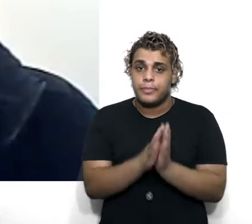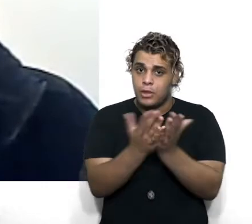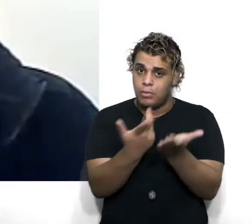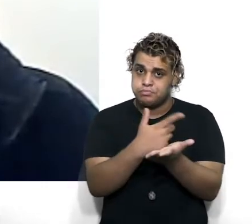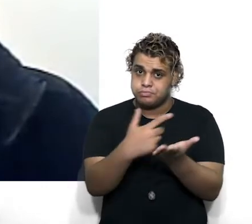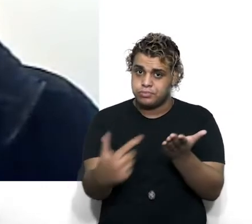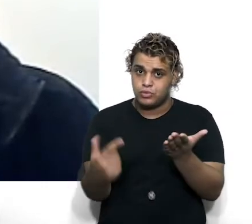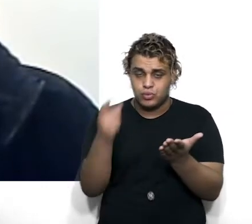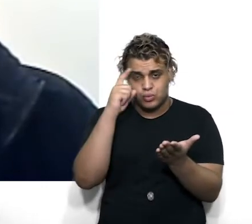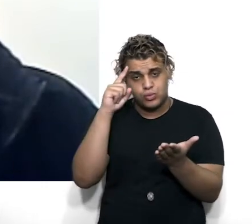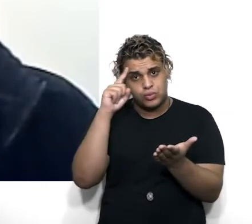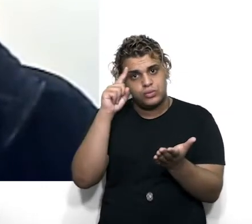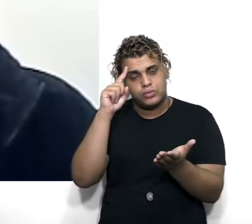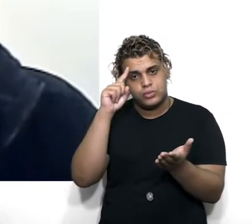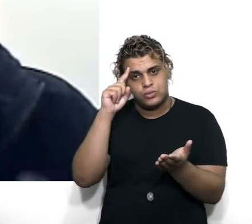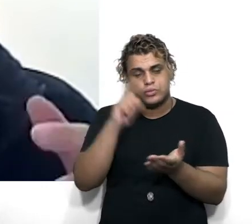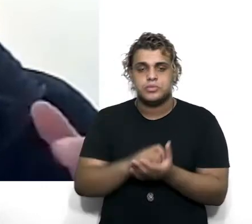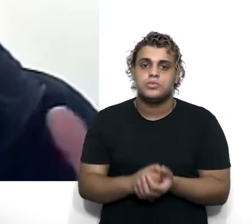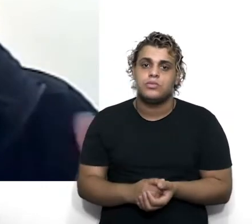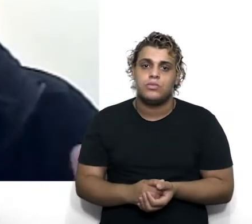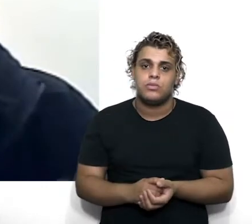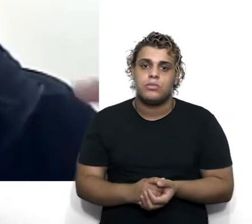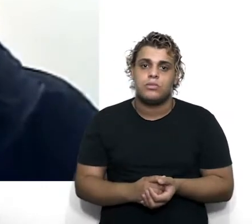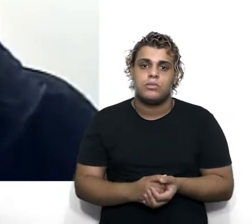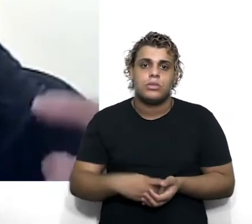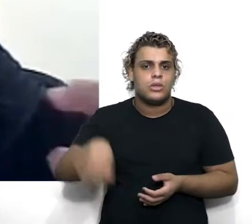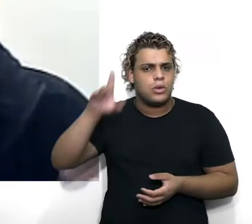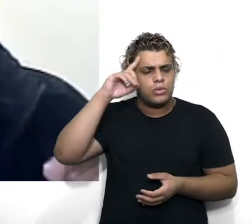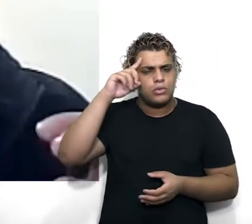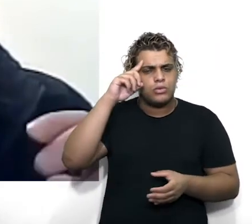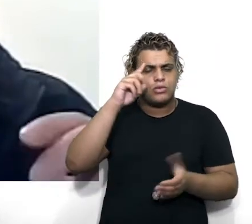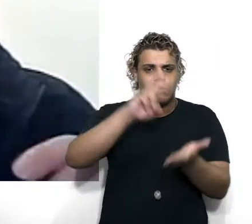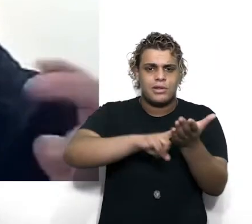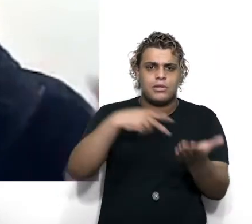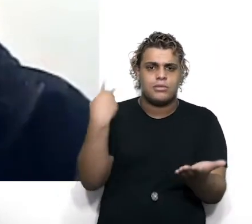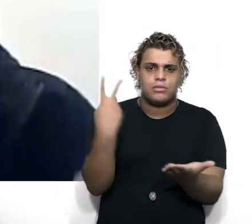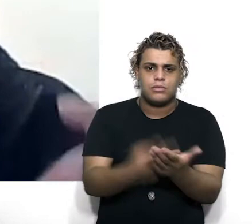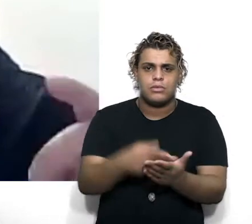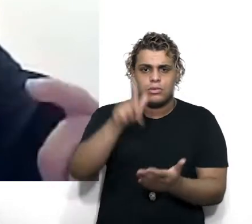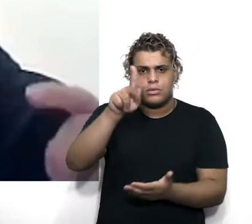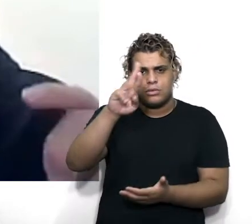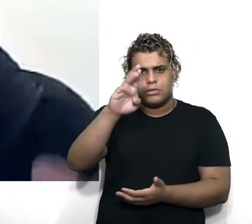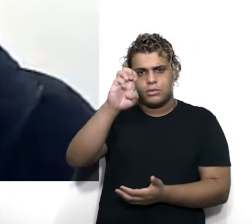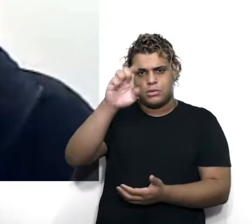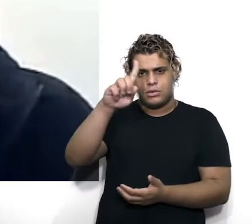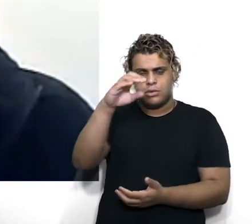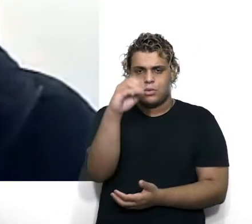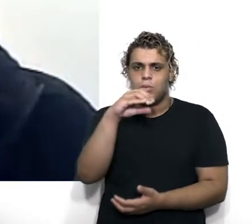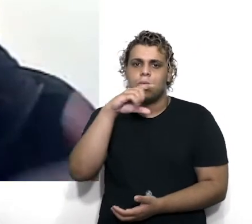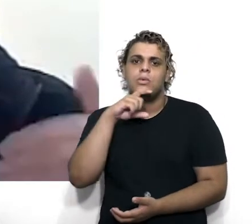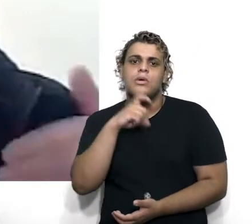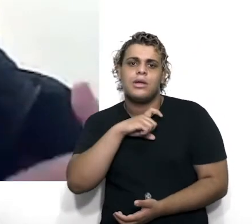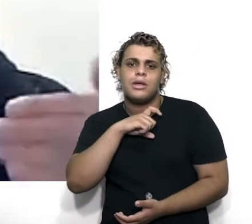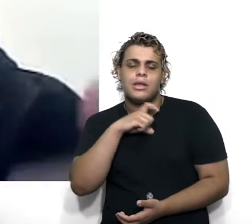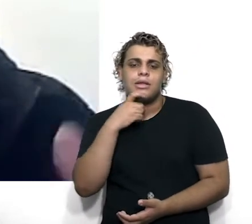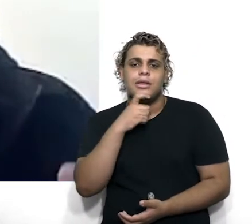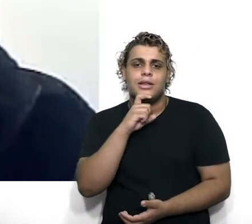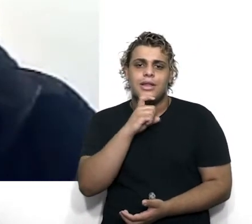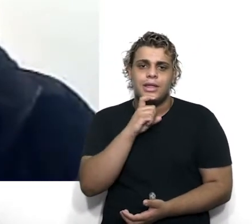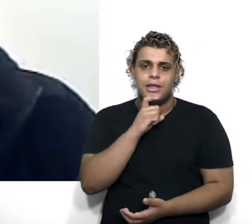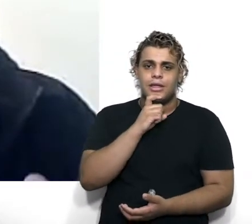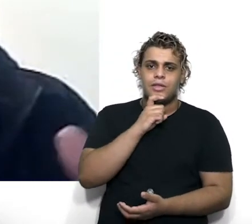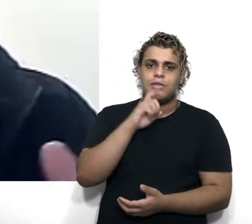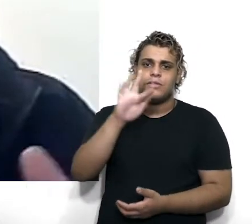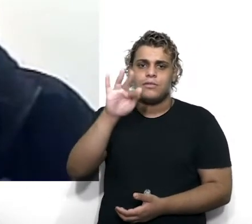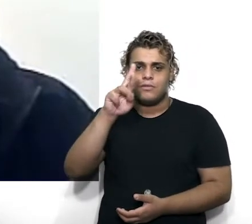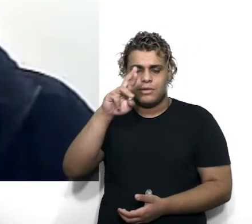mandava... Eu mandava todos os dias para o tradutor grego, inglês, francês, espanhol, então saía